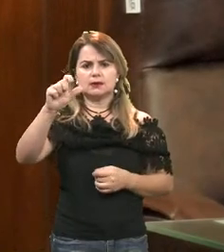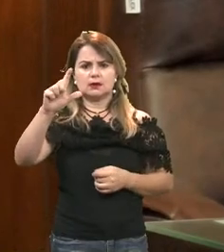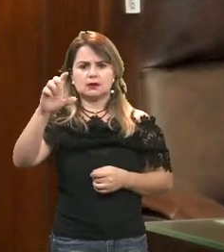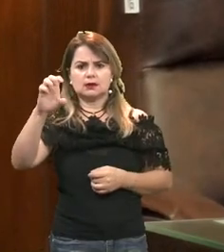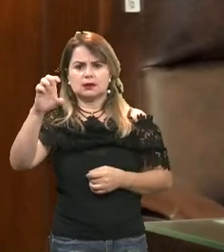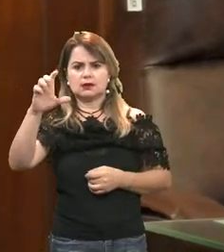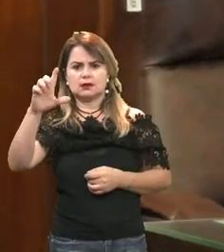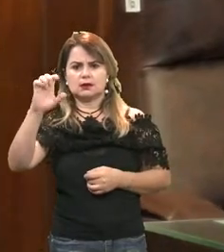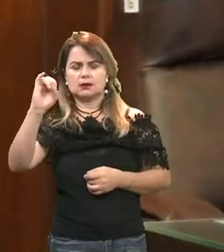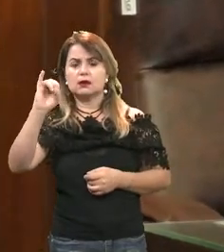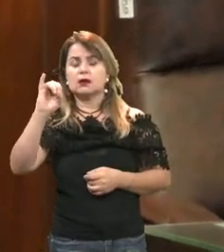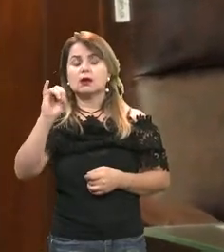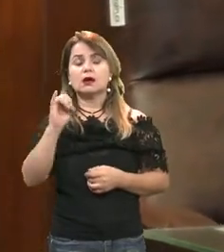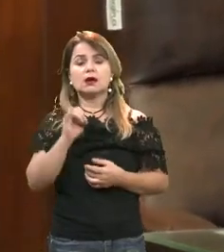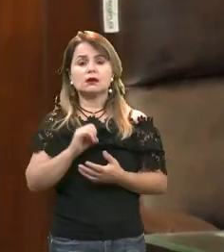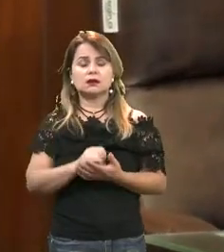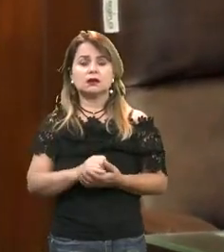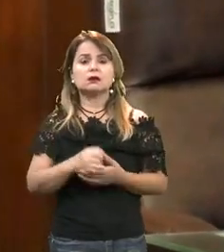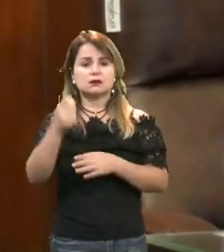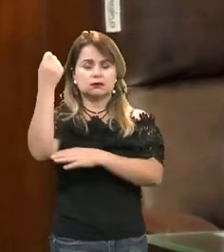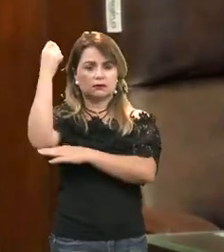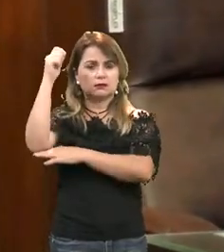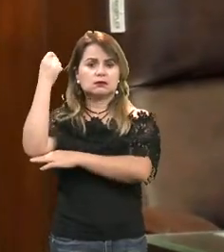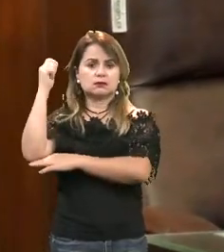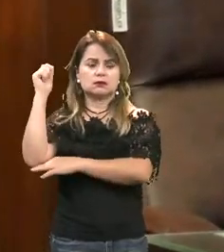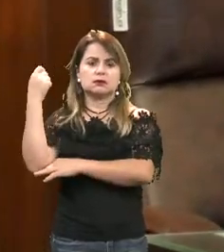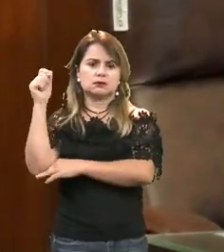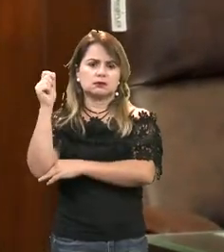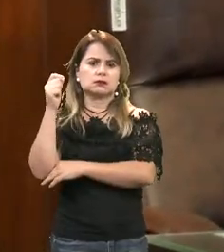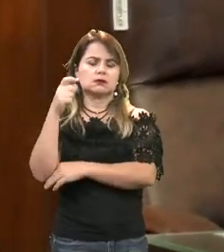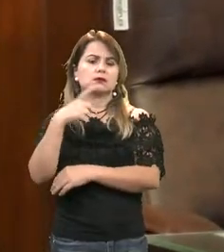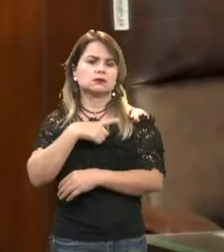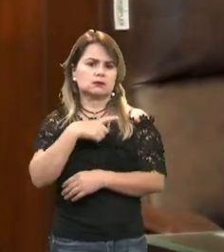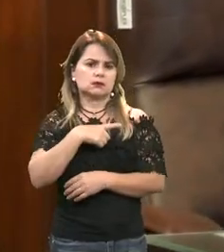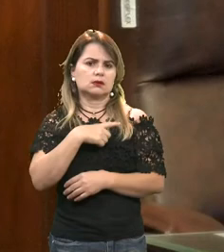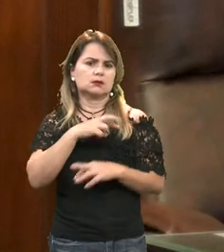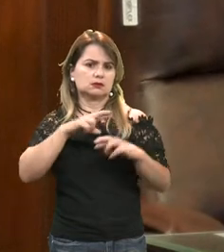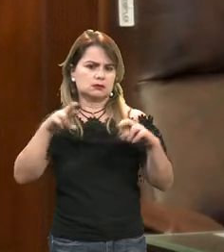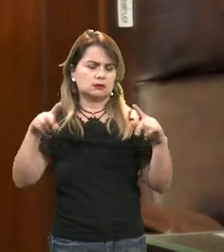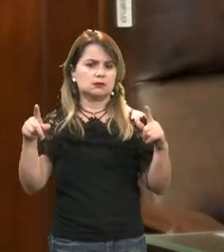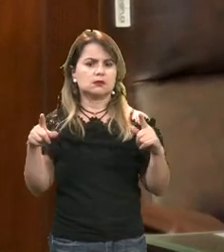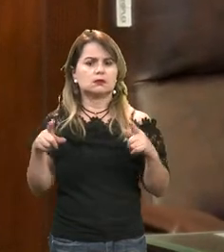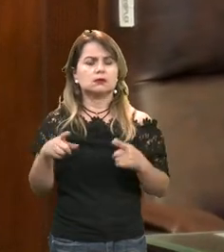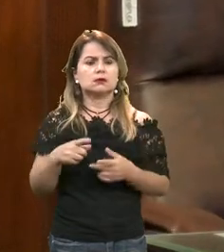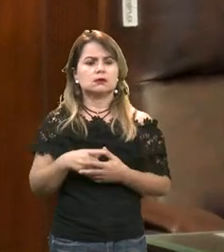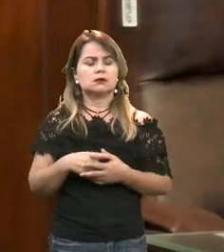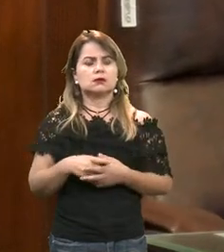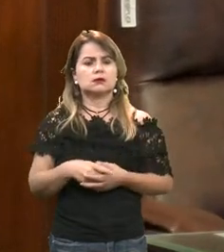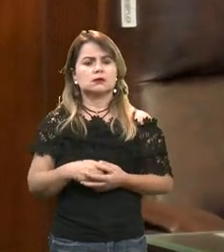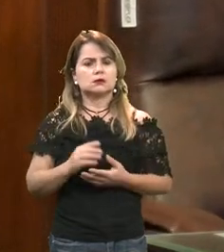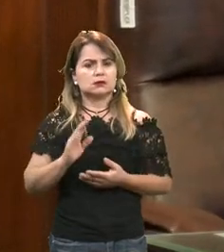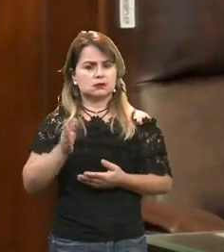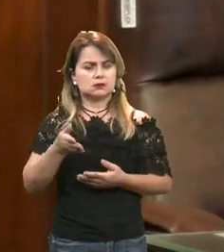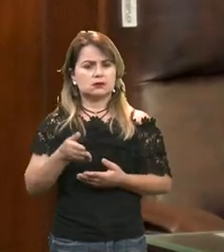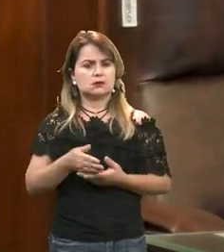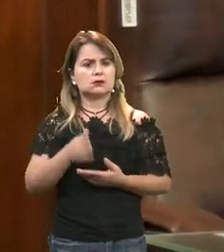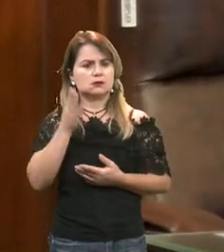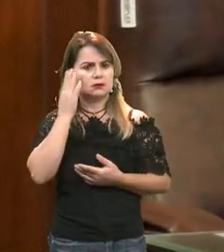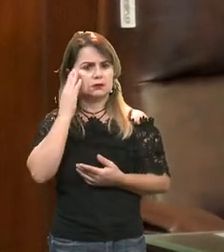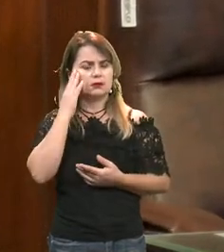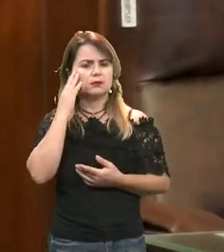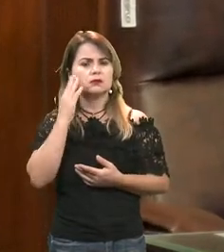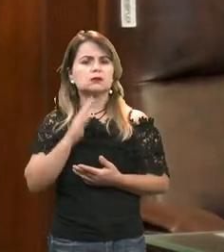espelhar. Já há caminhos que já foram percorridos, então já se sabe algumas pedras aí.